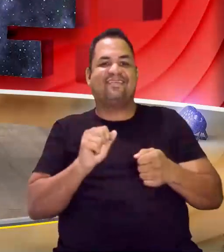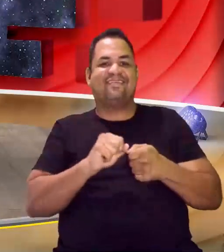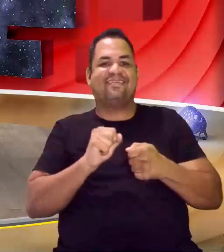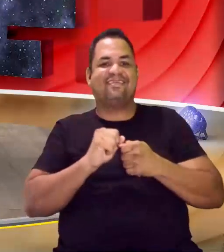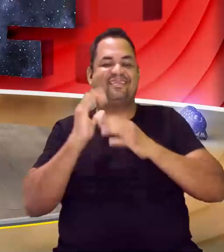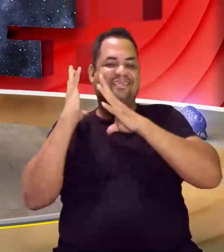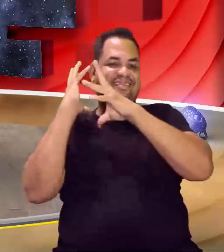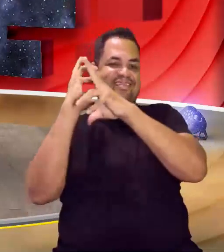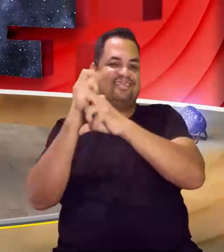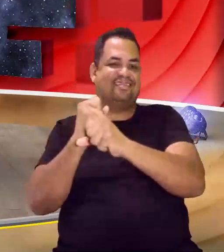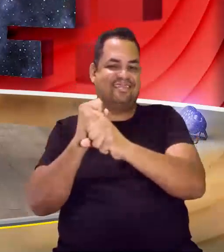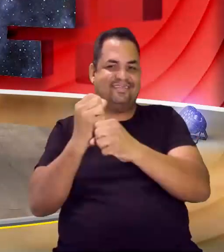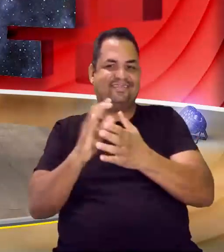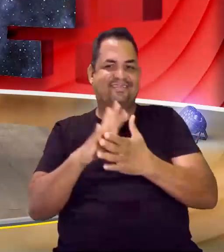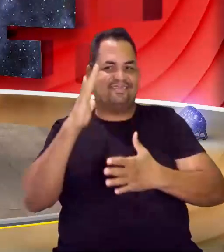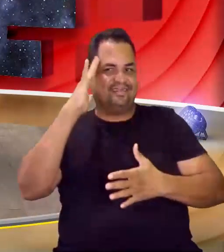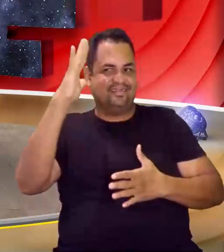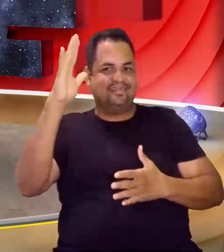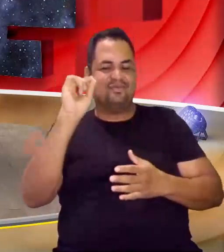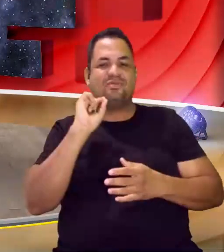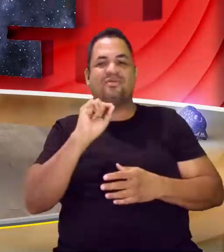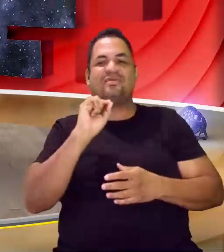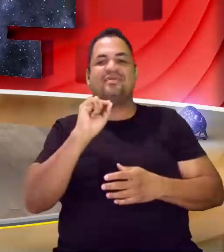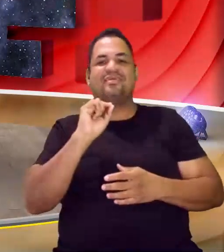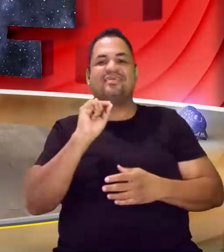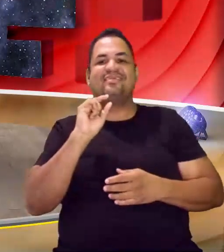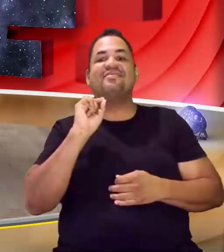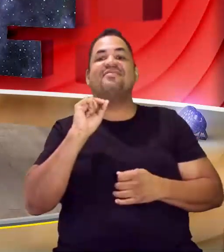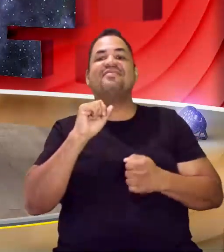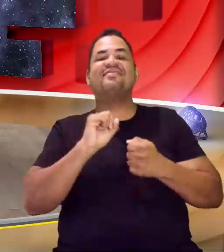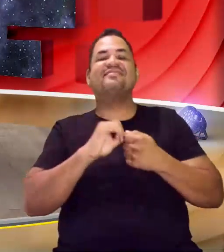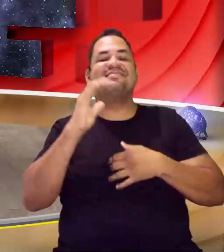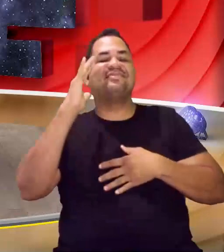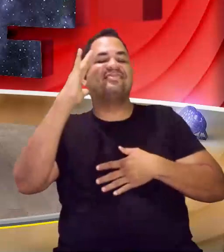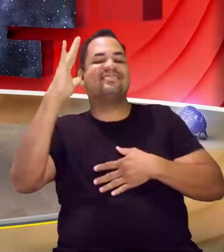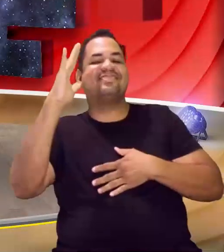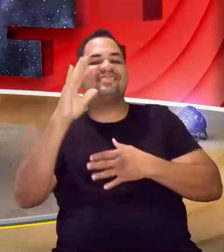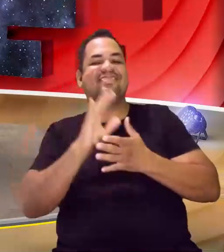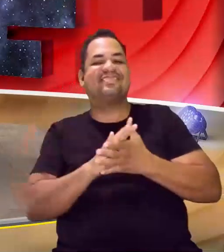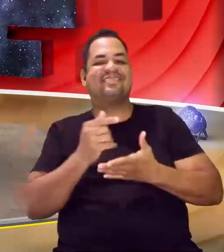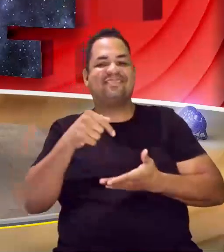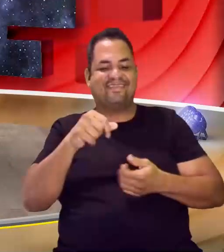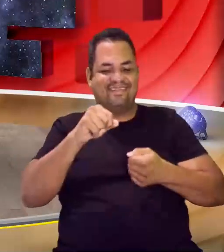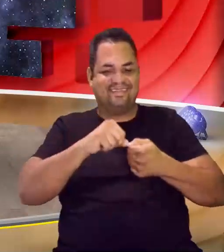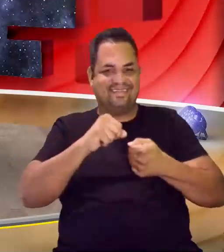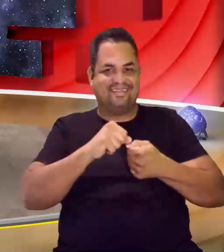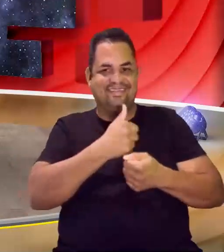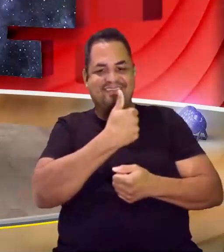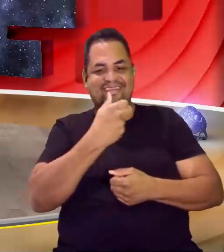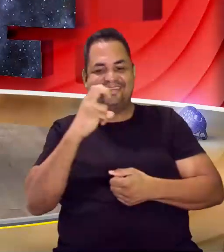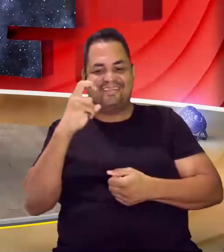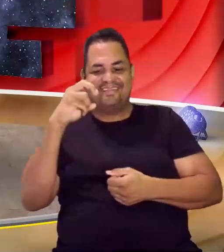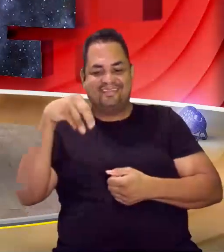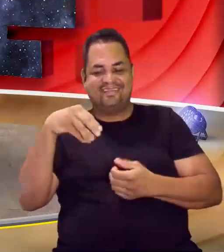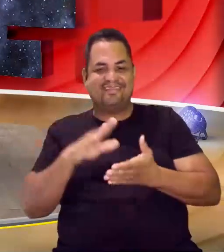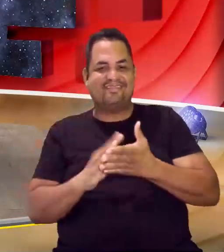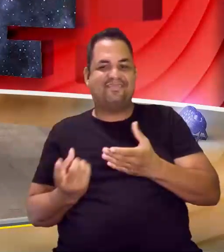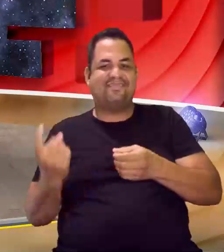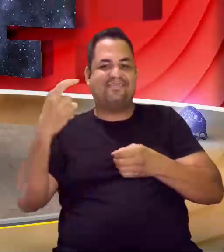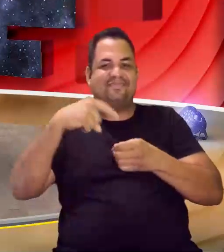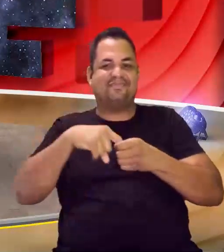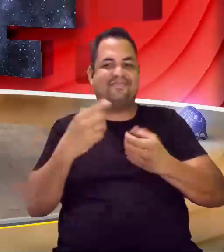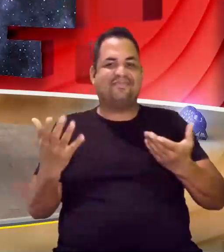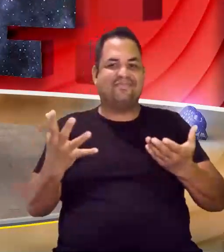fazer uma revisão. Eu imagino, sabe o quê? Eles lá. O que é que eles ficam imaginando que a gente fica aqui fazendo esses 15 minutos aqui, que volta todo